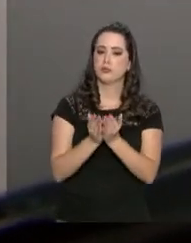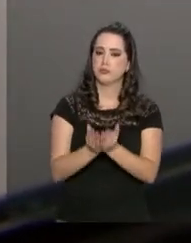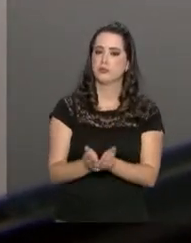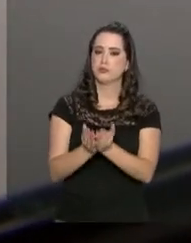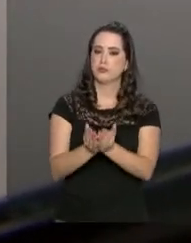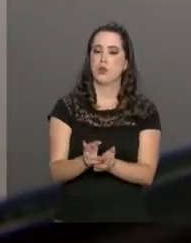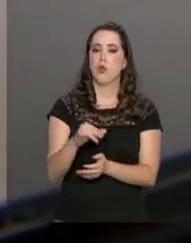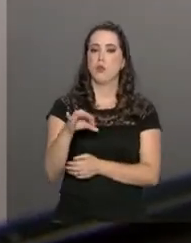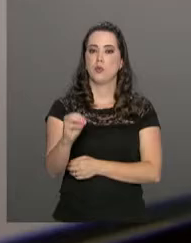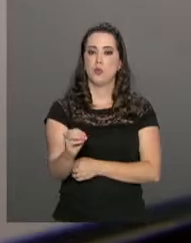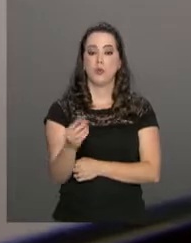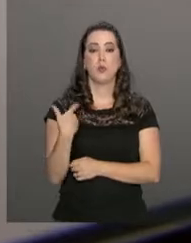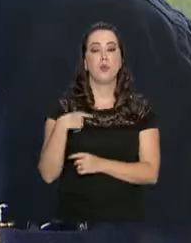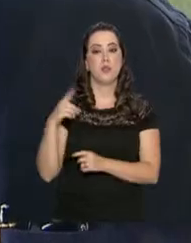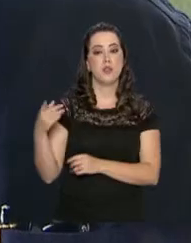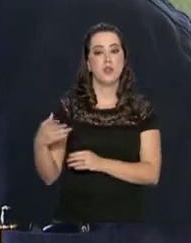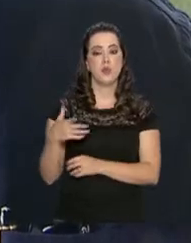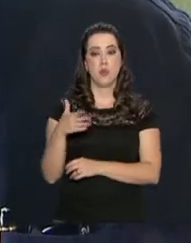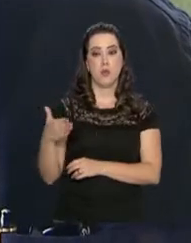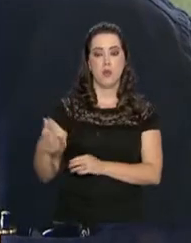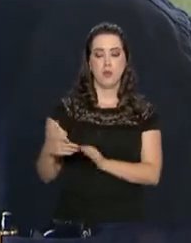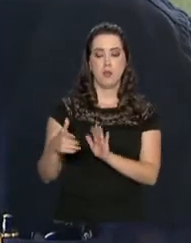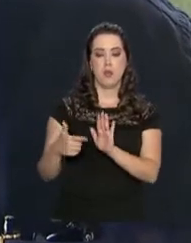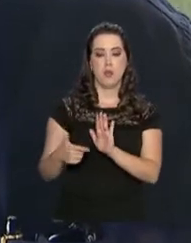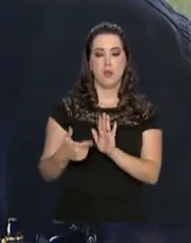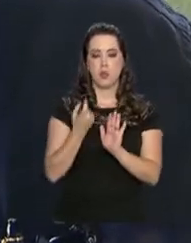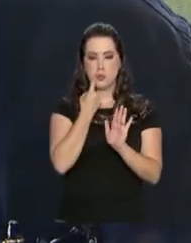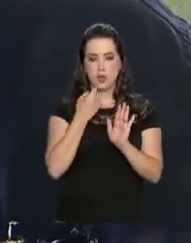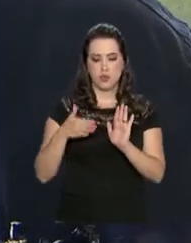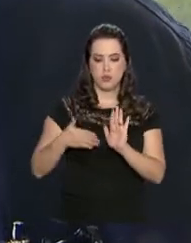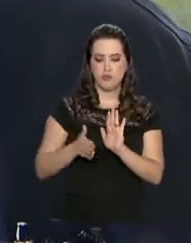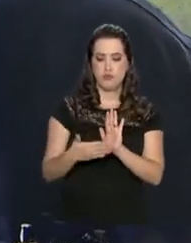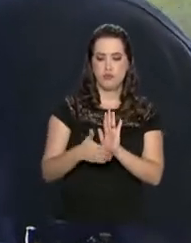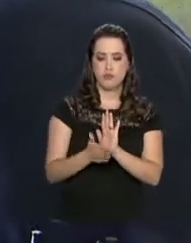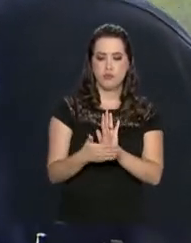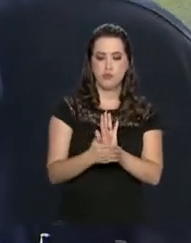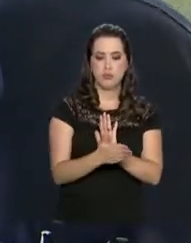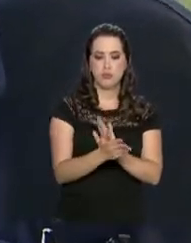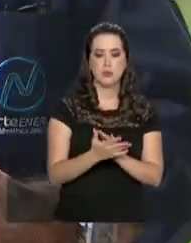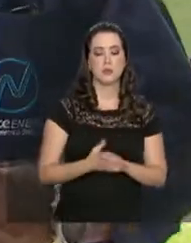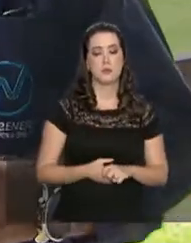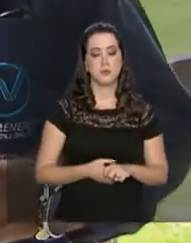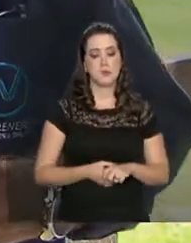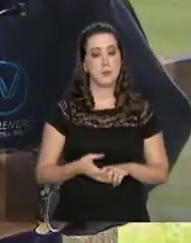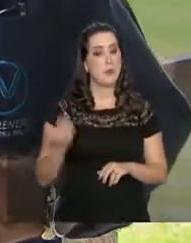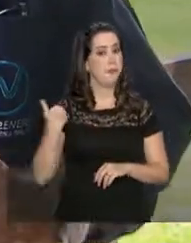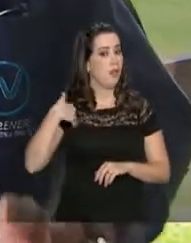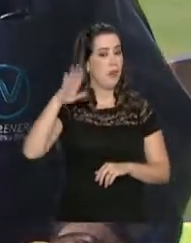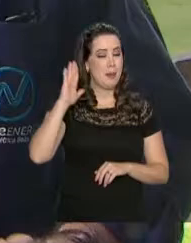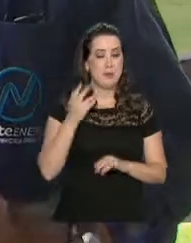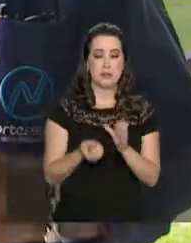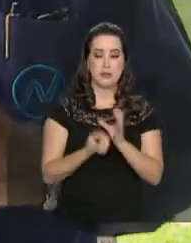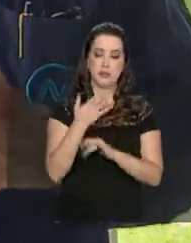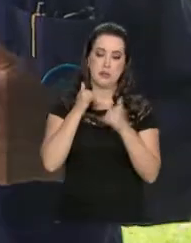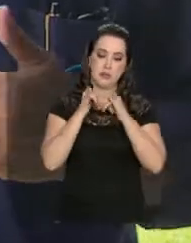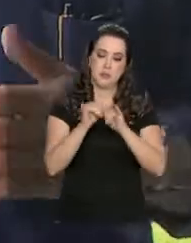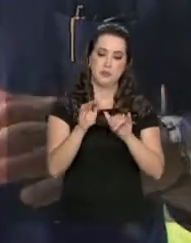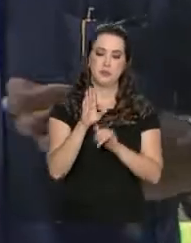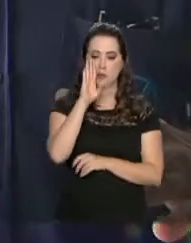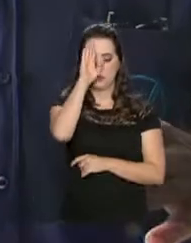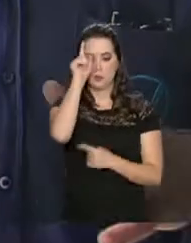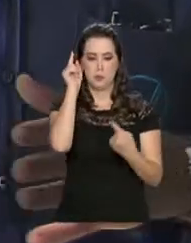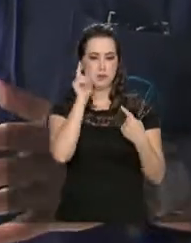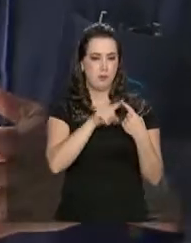navegabilidade do rio e o trânsito dos peixes. Para o presidente da empresa responsável pela obra, muito além da geração de energia, um dos